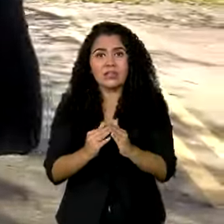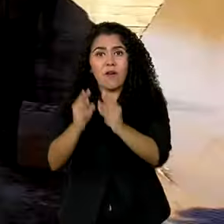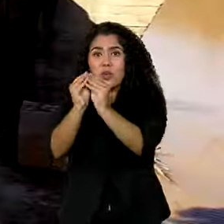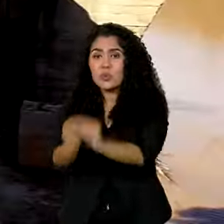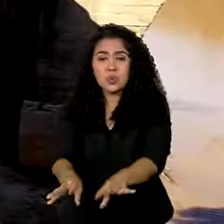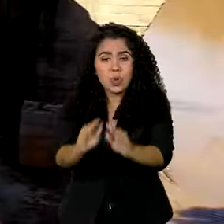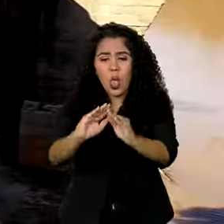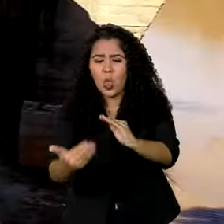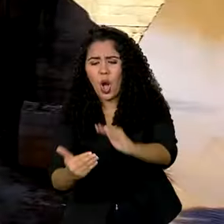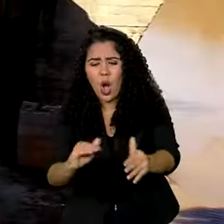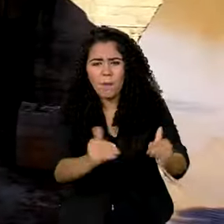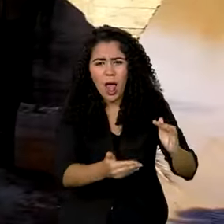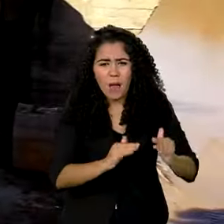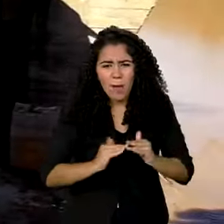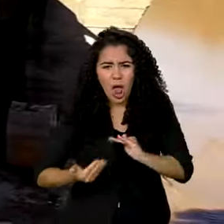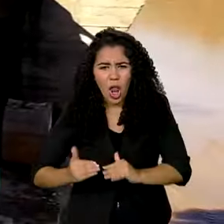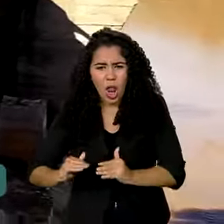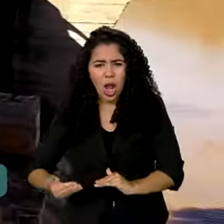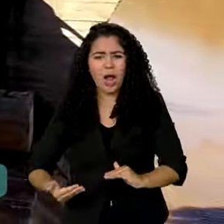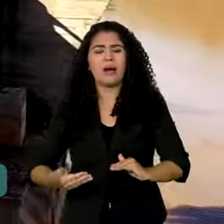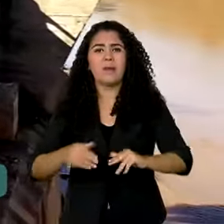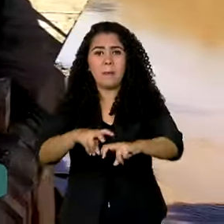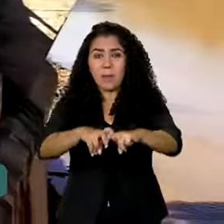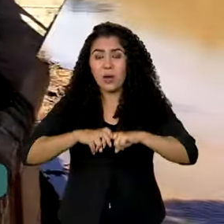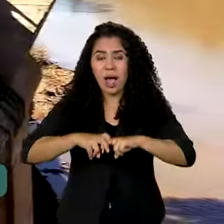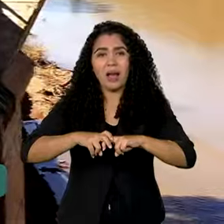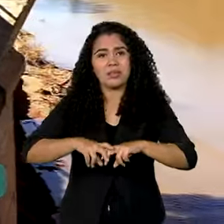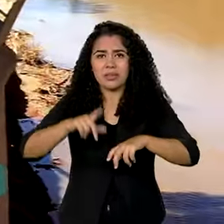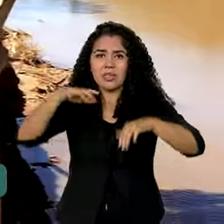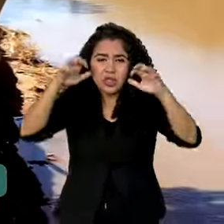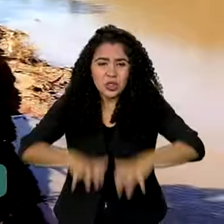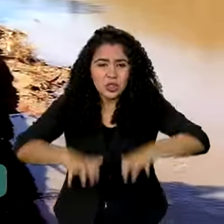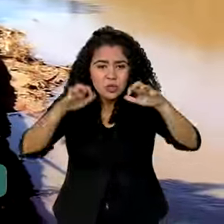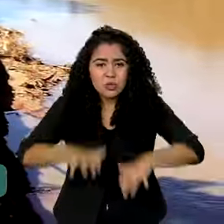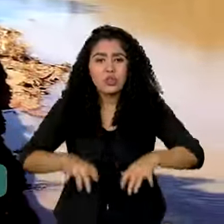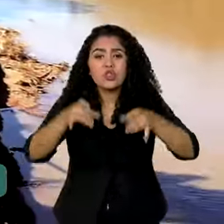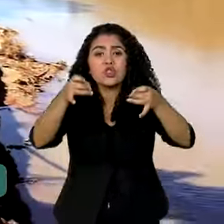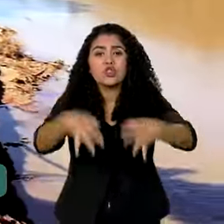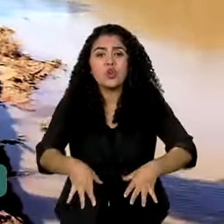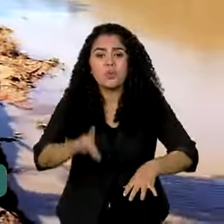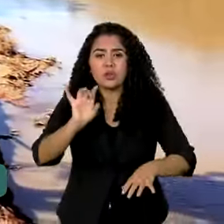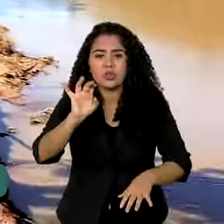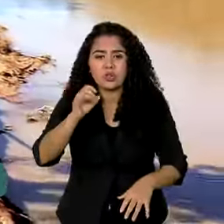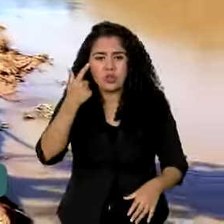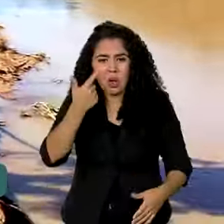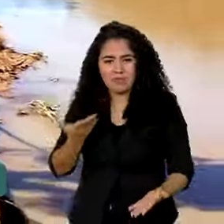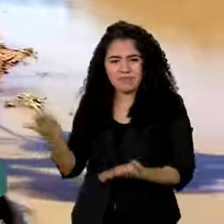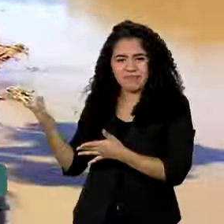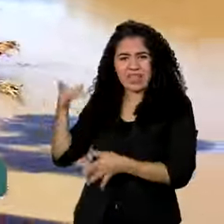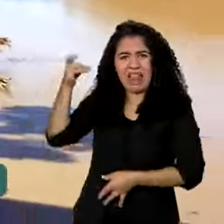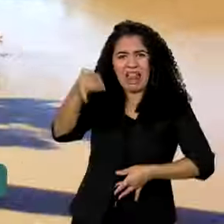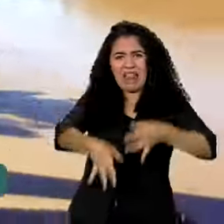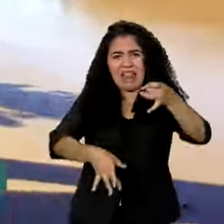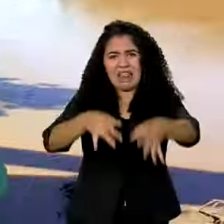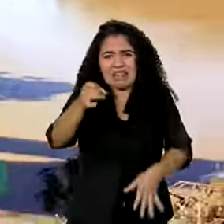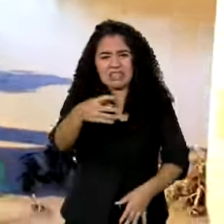água. Sem moradores, sobraram apenas escombros e muito entulho.